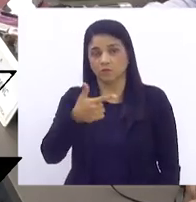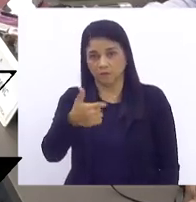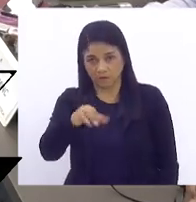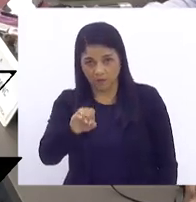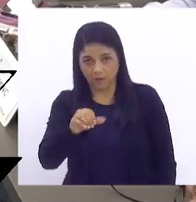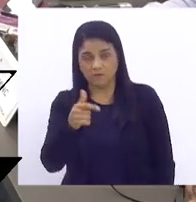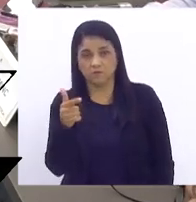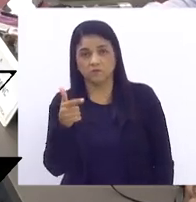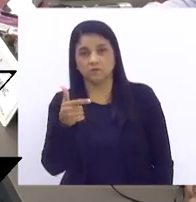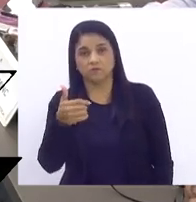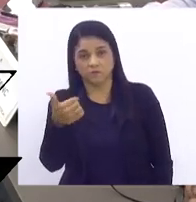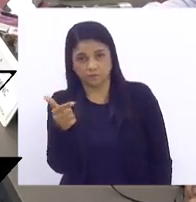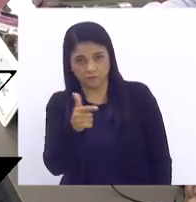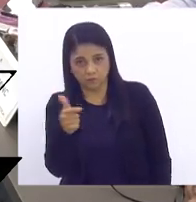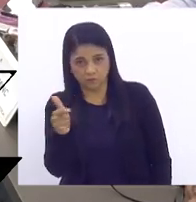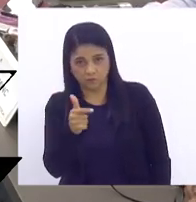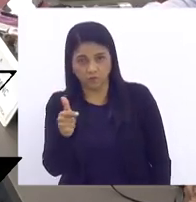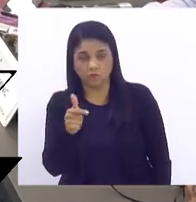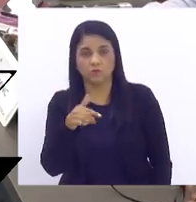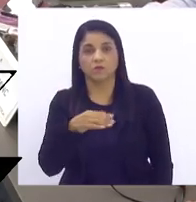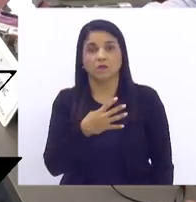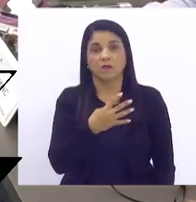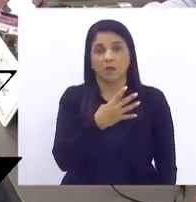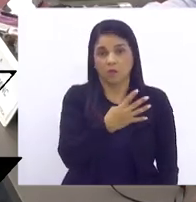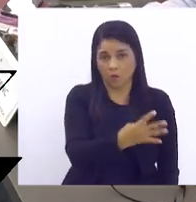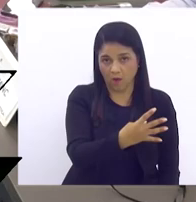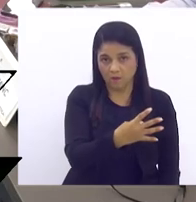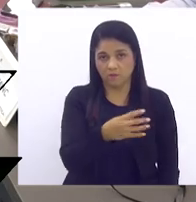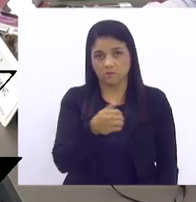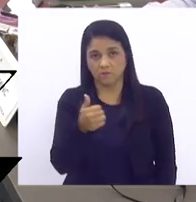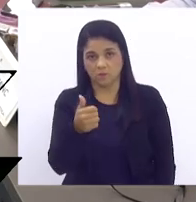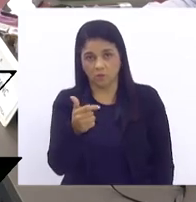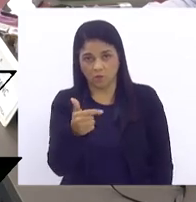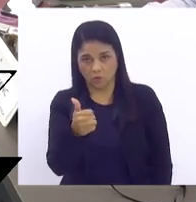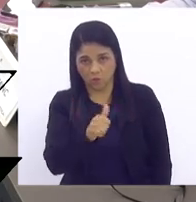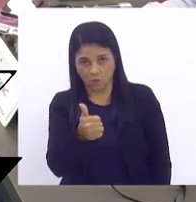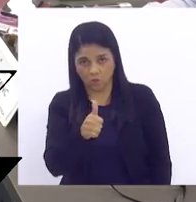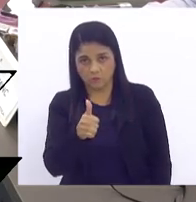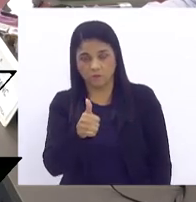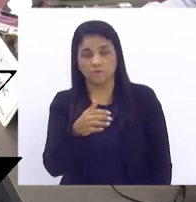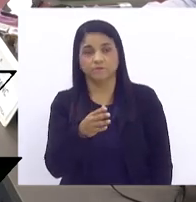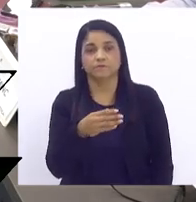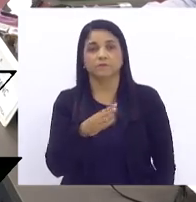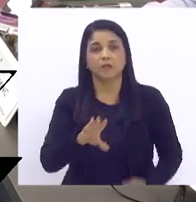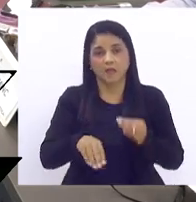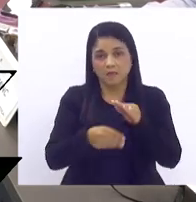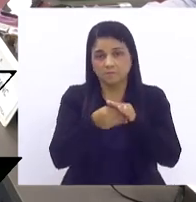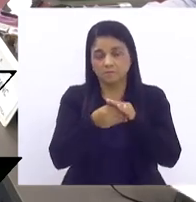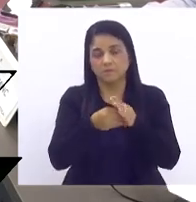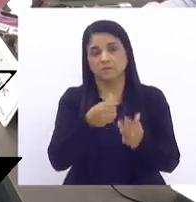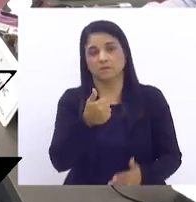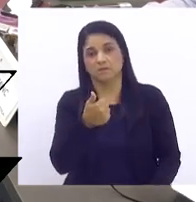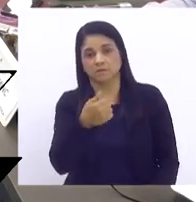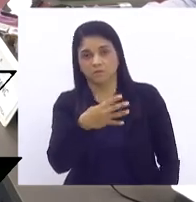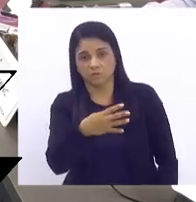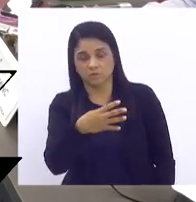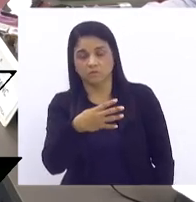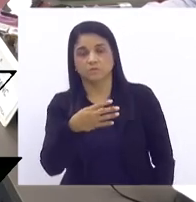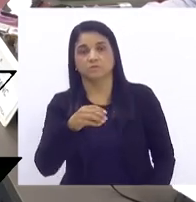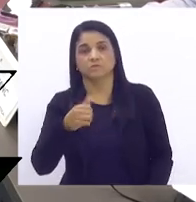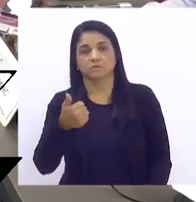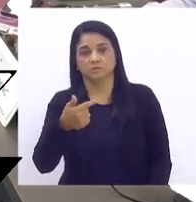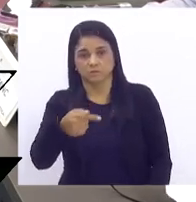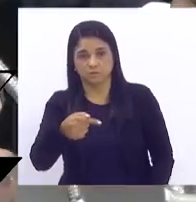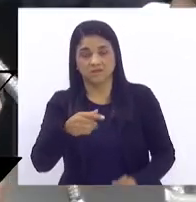22, as emendas 4 e 11, as emendas 14 e 17, prejudicada